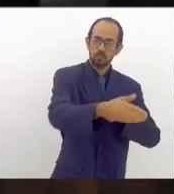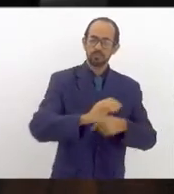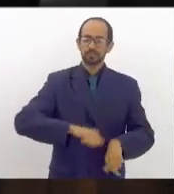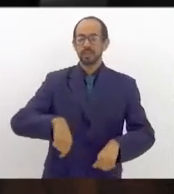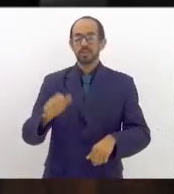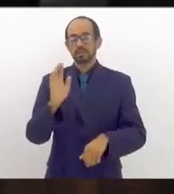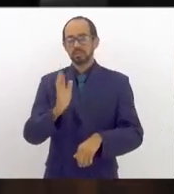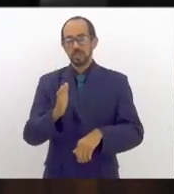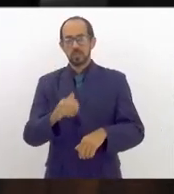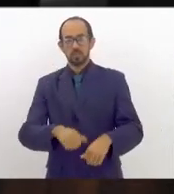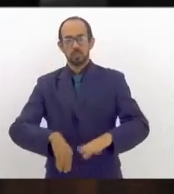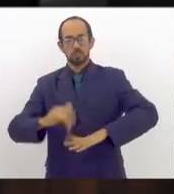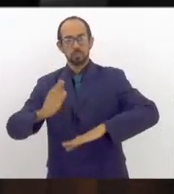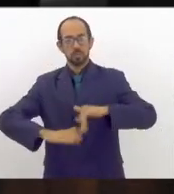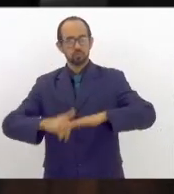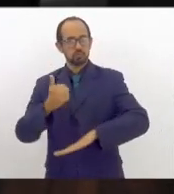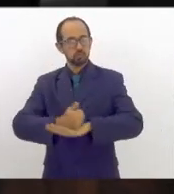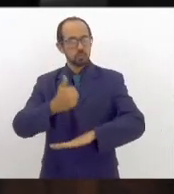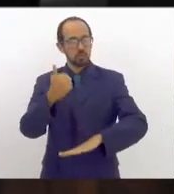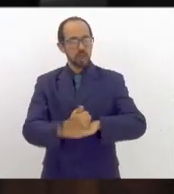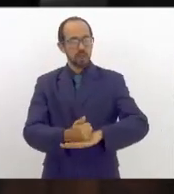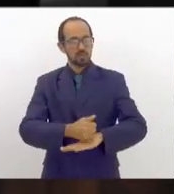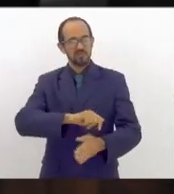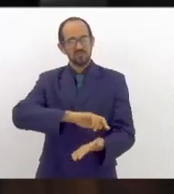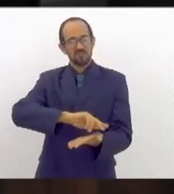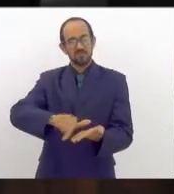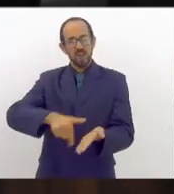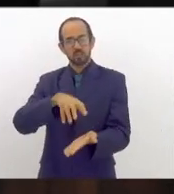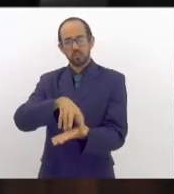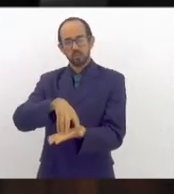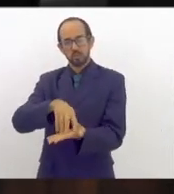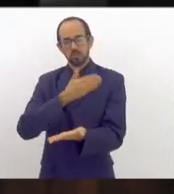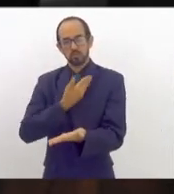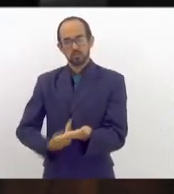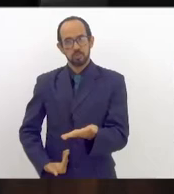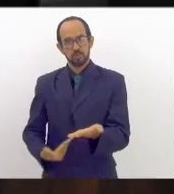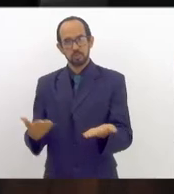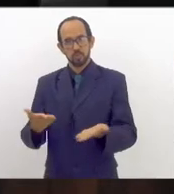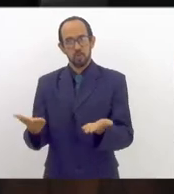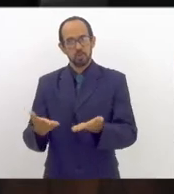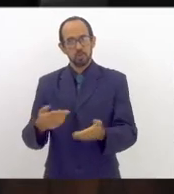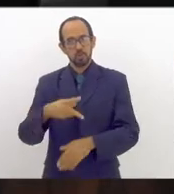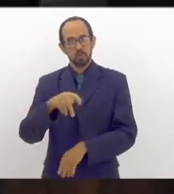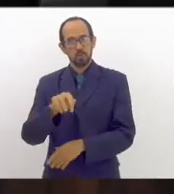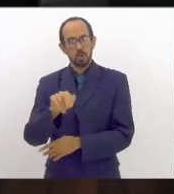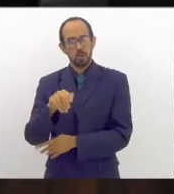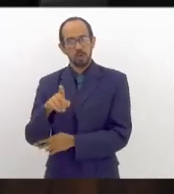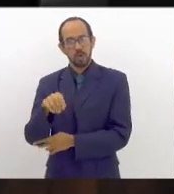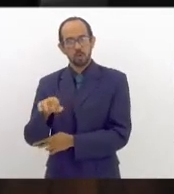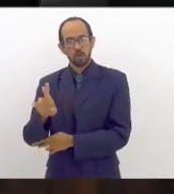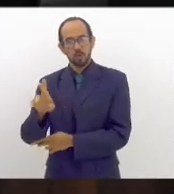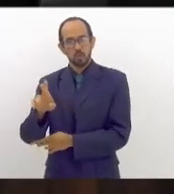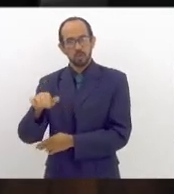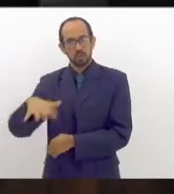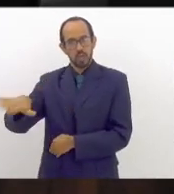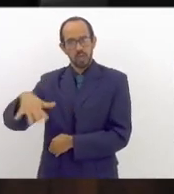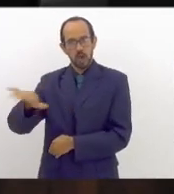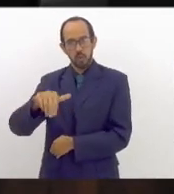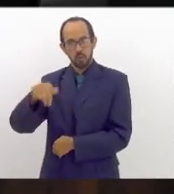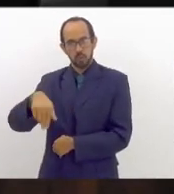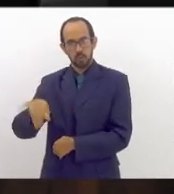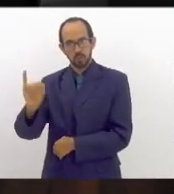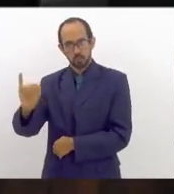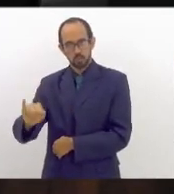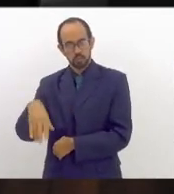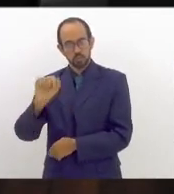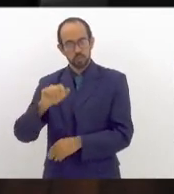funções públicas e hoje é um procurador-geral do município de Nova Iguaçu como pois a lista clipes para cargos Desembargador do